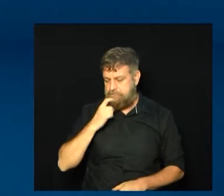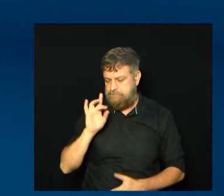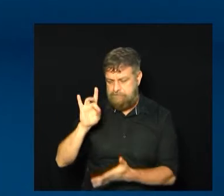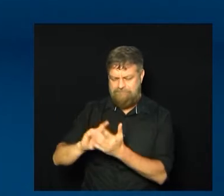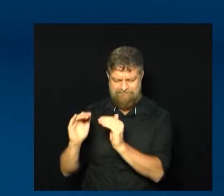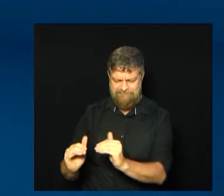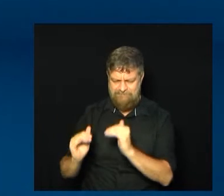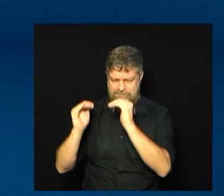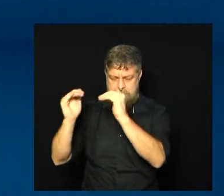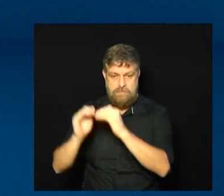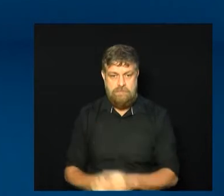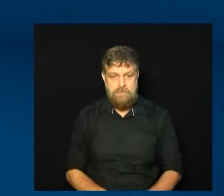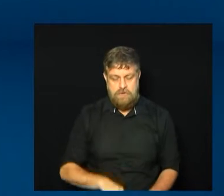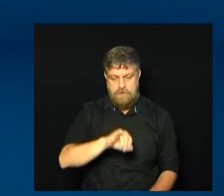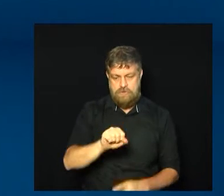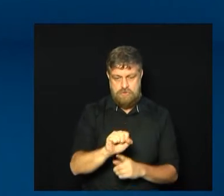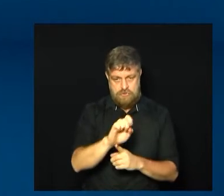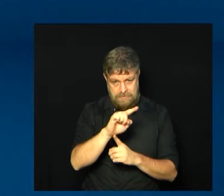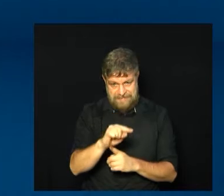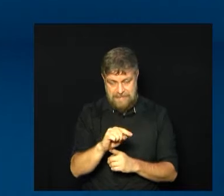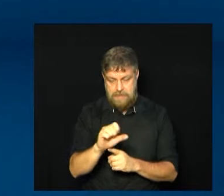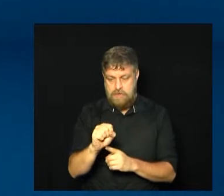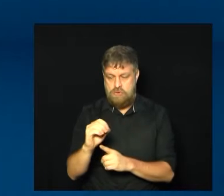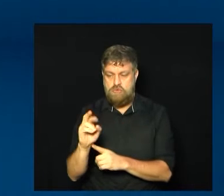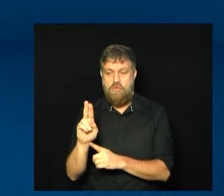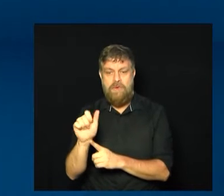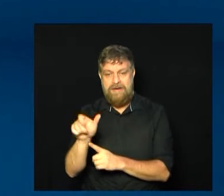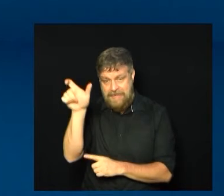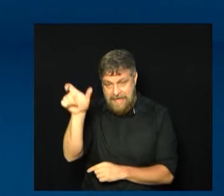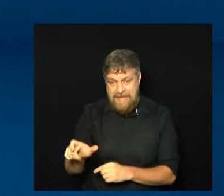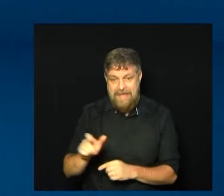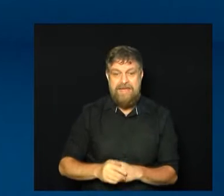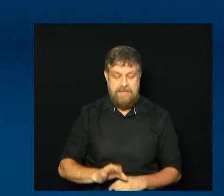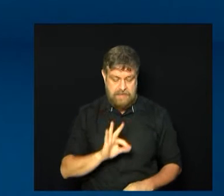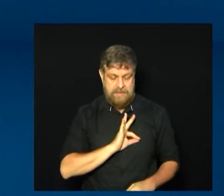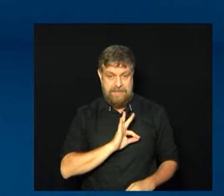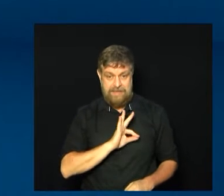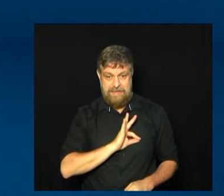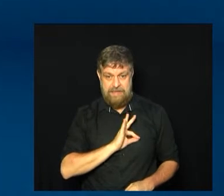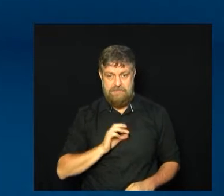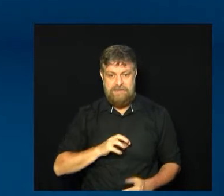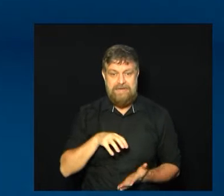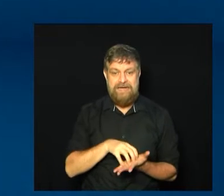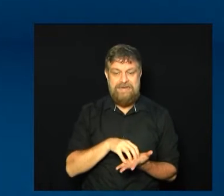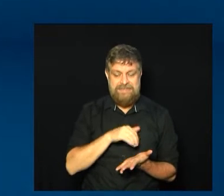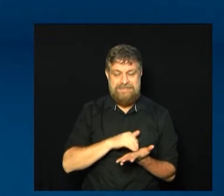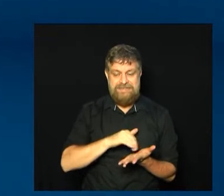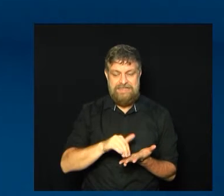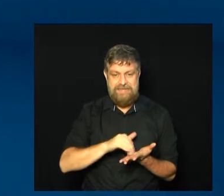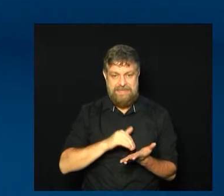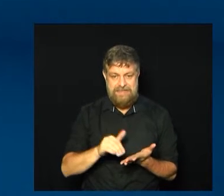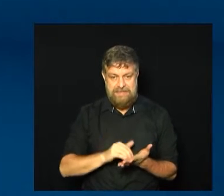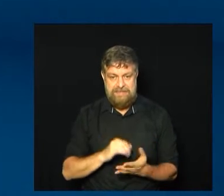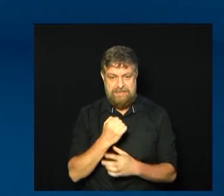ao Dr. José Roberto Rocha Soares. O homenageado é delegado de polícia da Secretaria de Segurança Pública